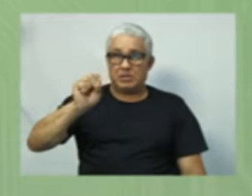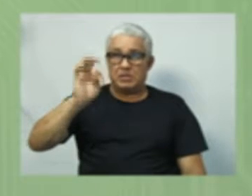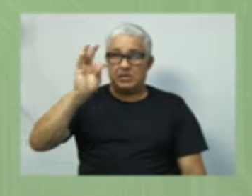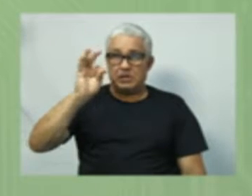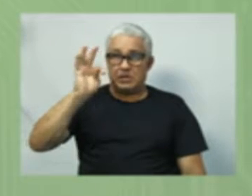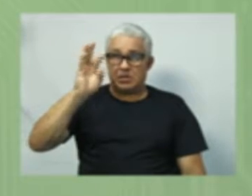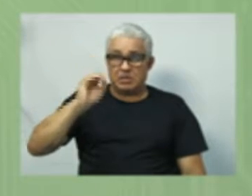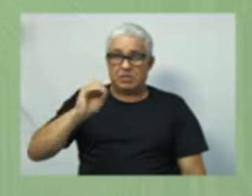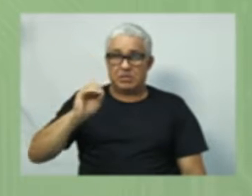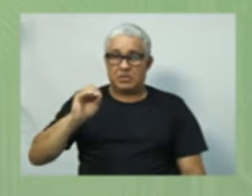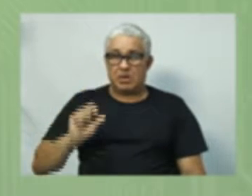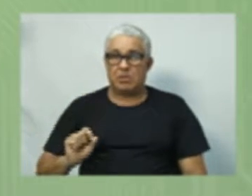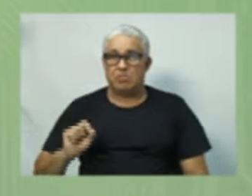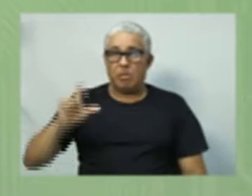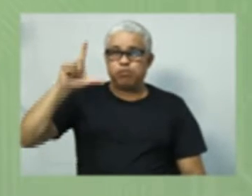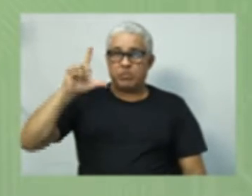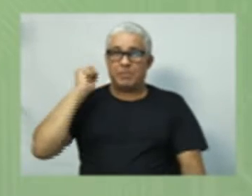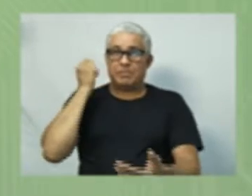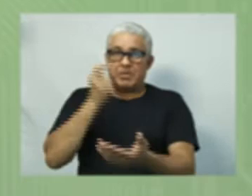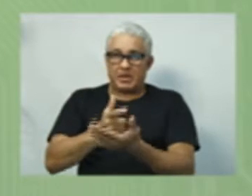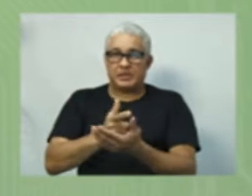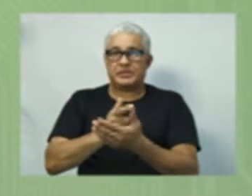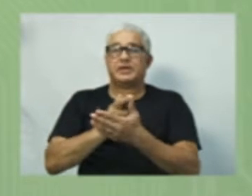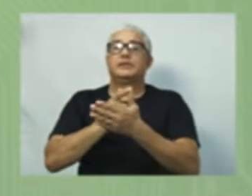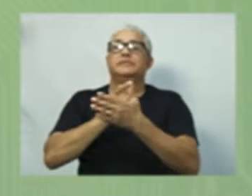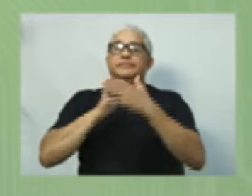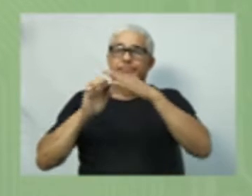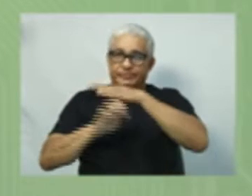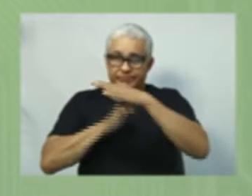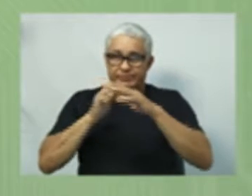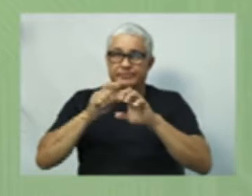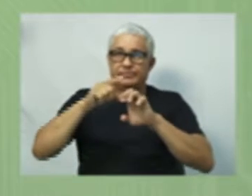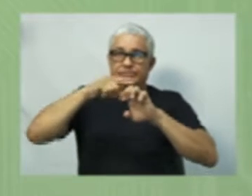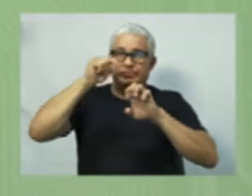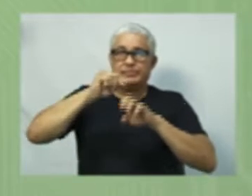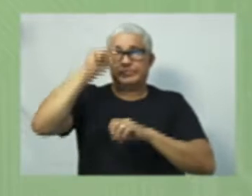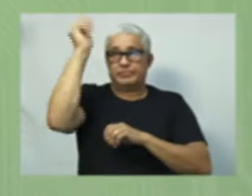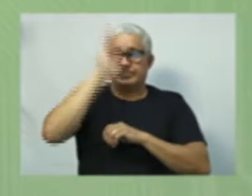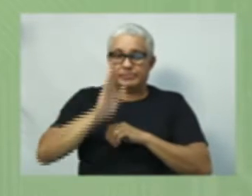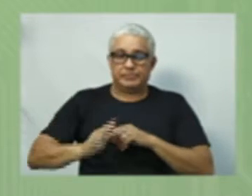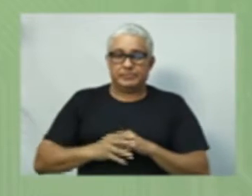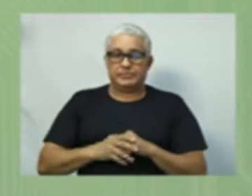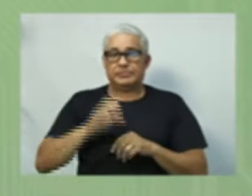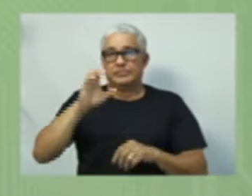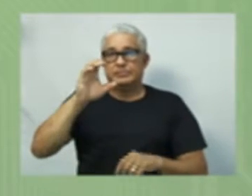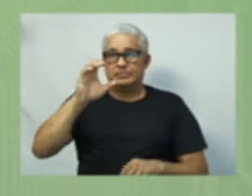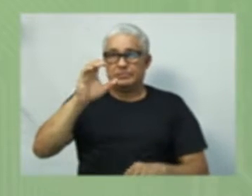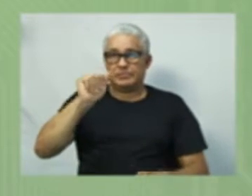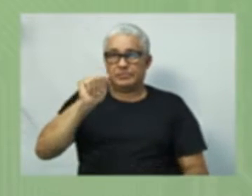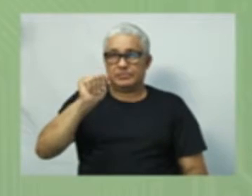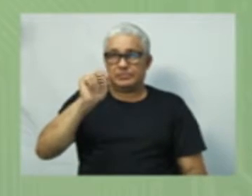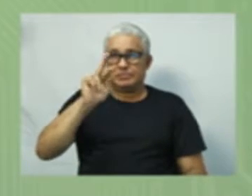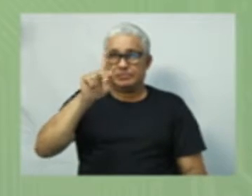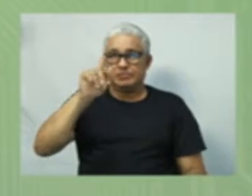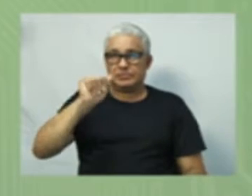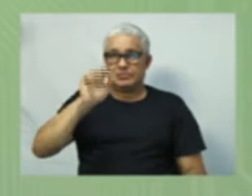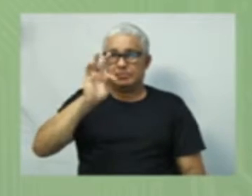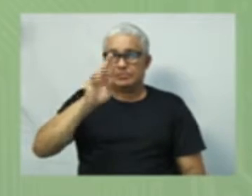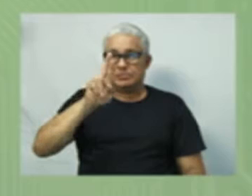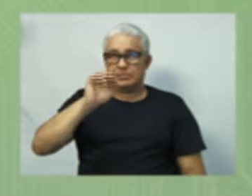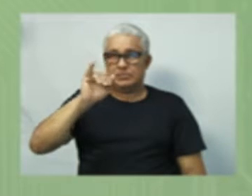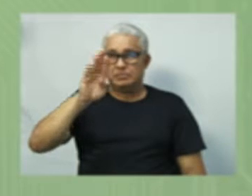do empresariado brasileiro. A alta taxa de tributação, a carga tributária muito alta. E isso